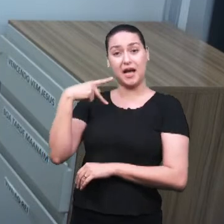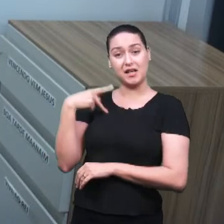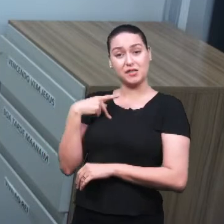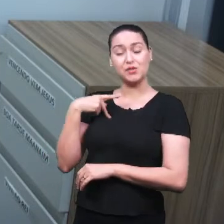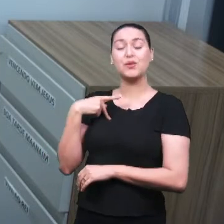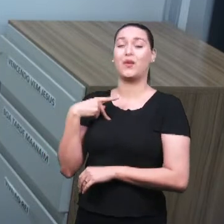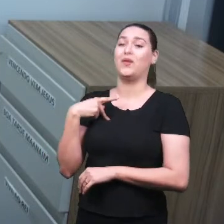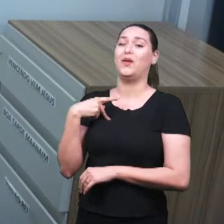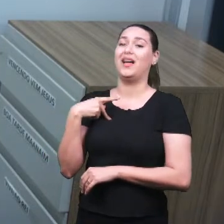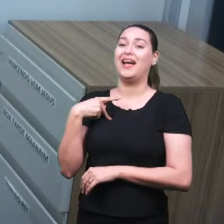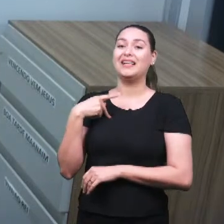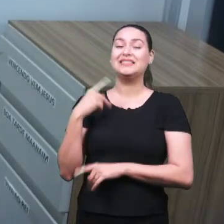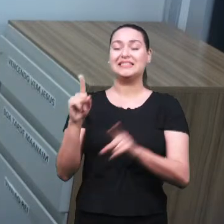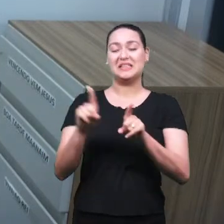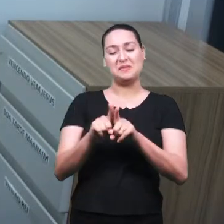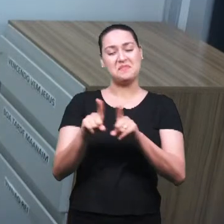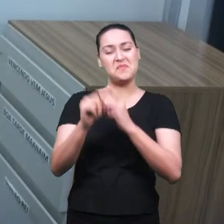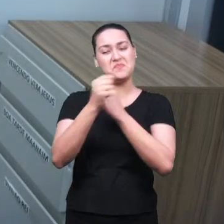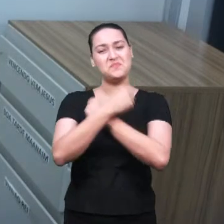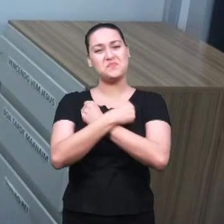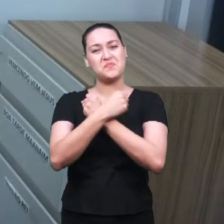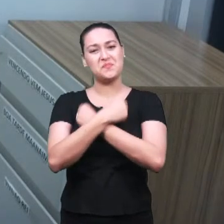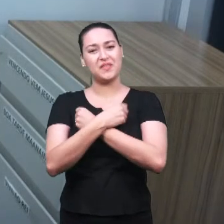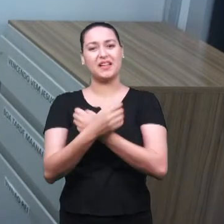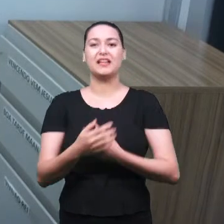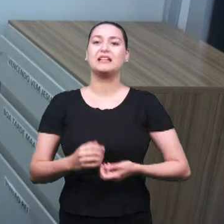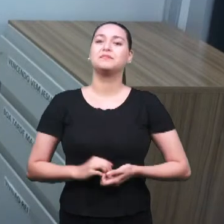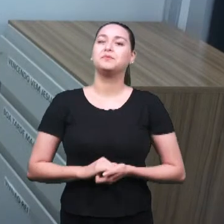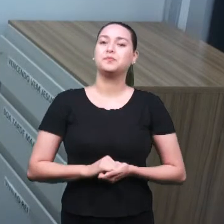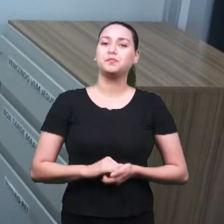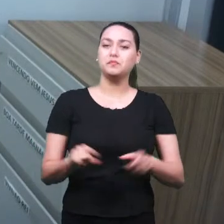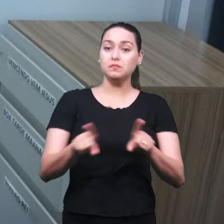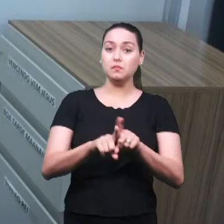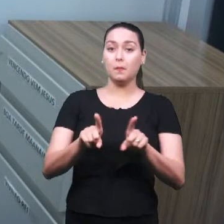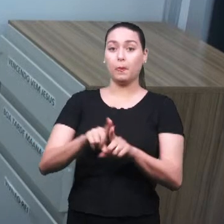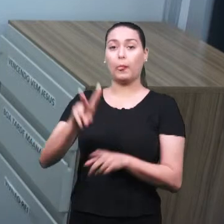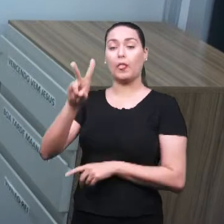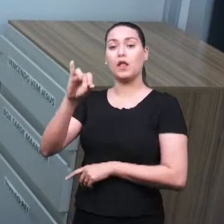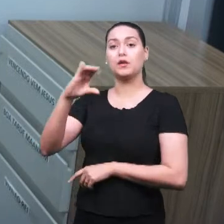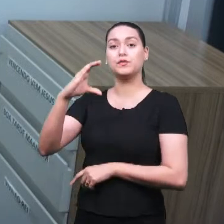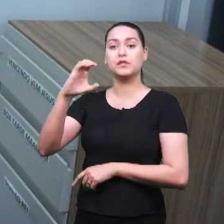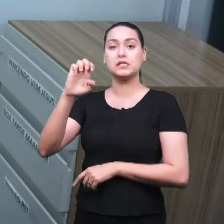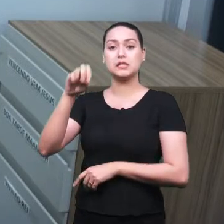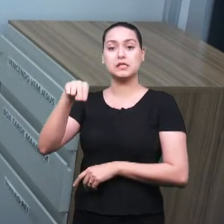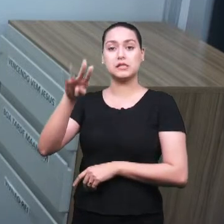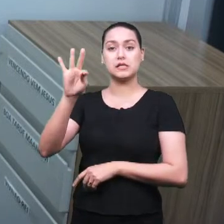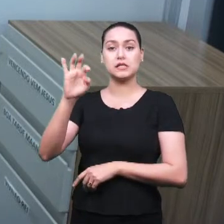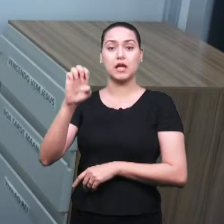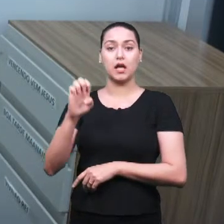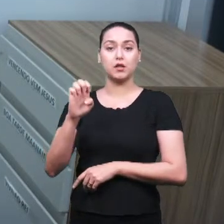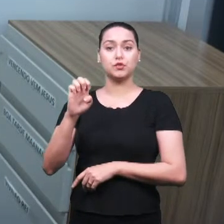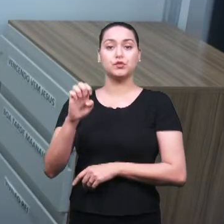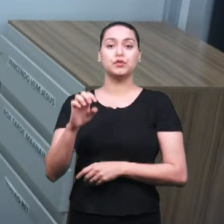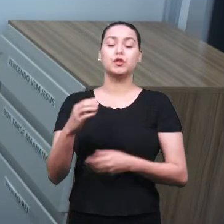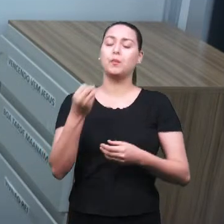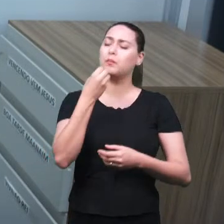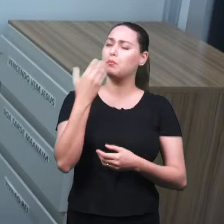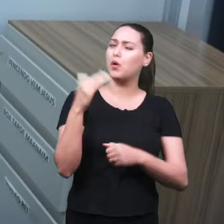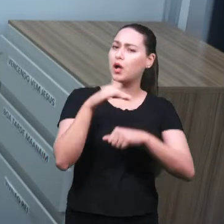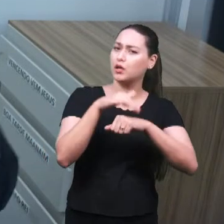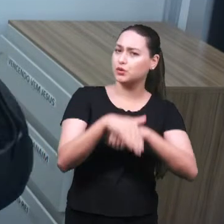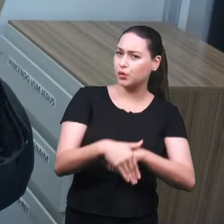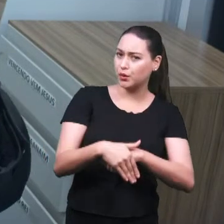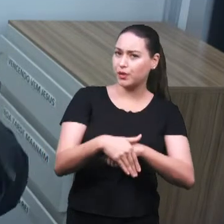Leite. Também participando conosco, Vicente de Paula Almeida, desejando boa noite aos queridos